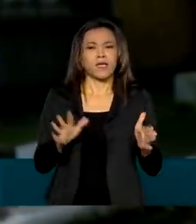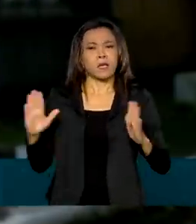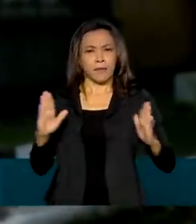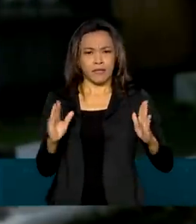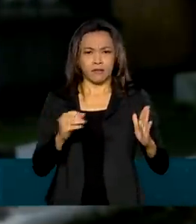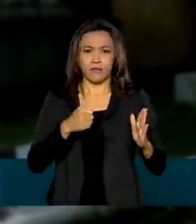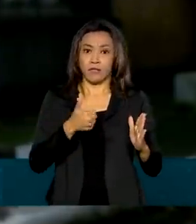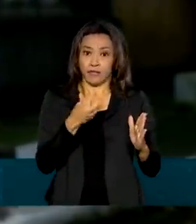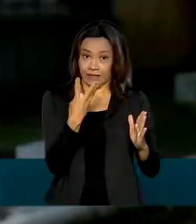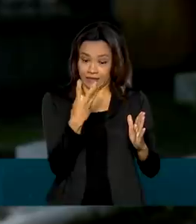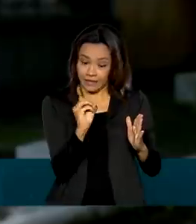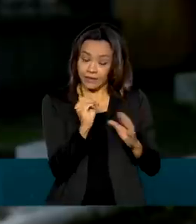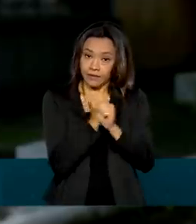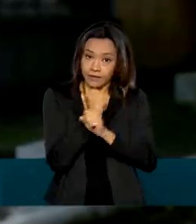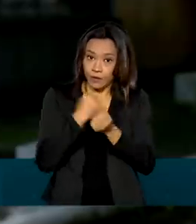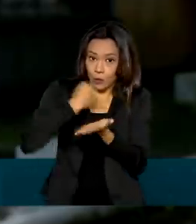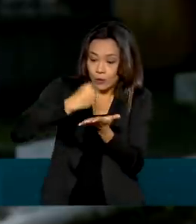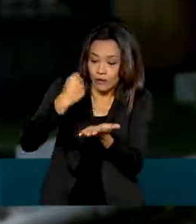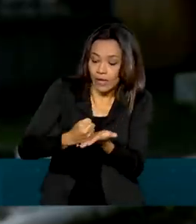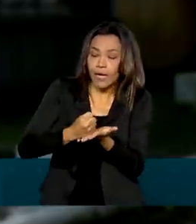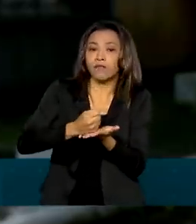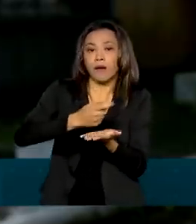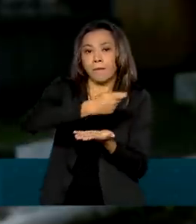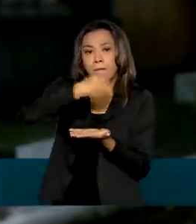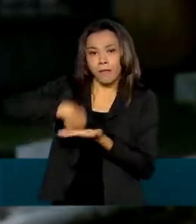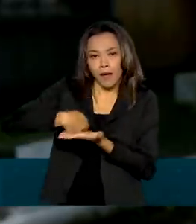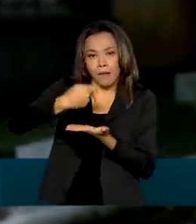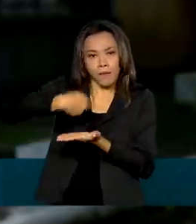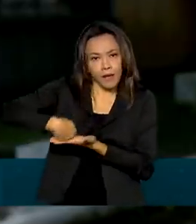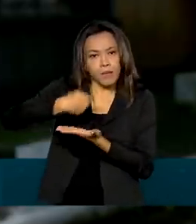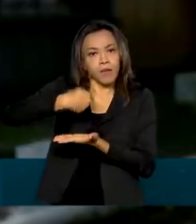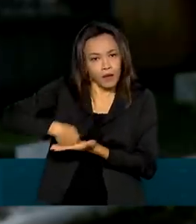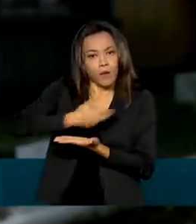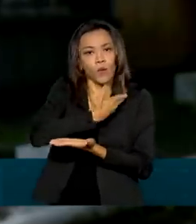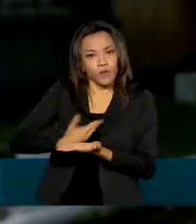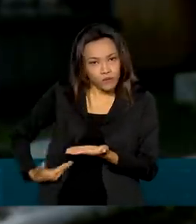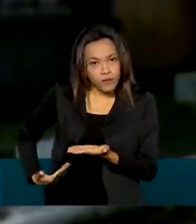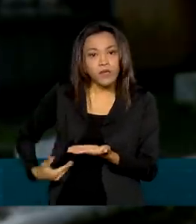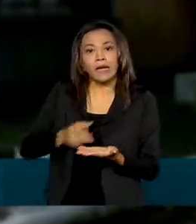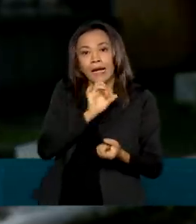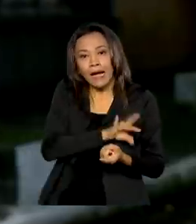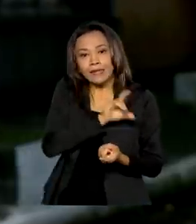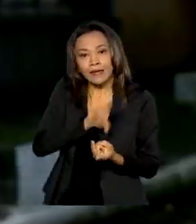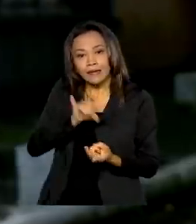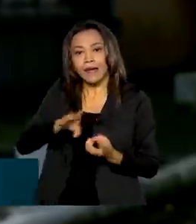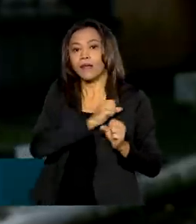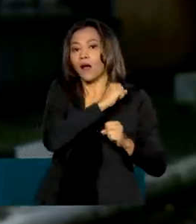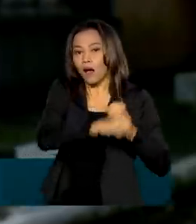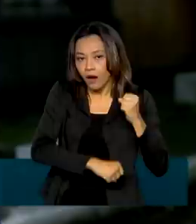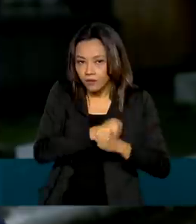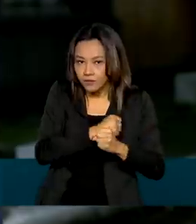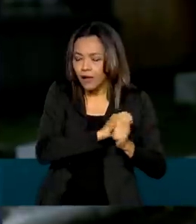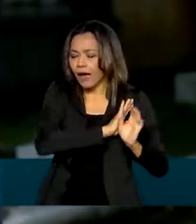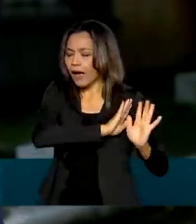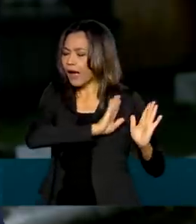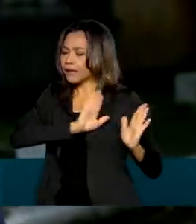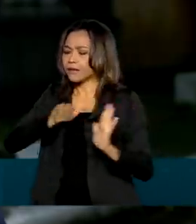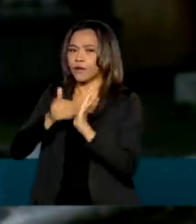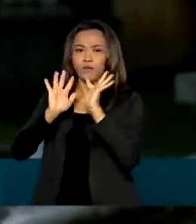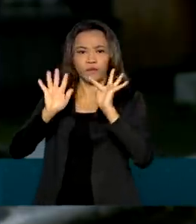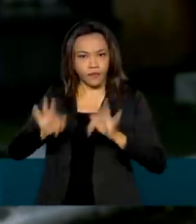as duas empresas terão de pagar ao governo um percentual da receita obtida a cada ano até o fim da concessão